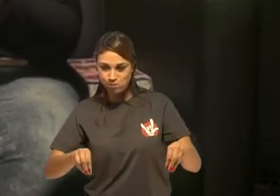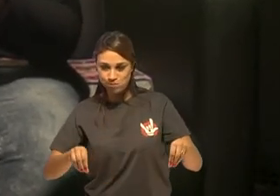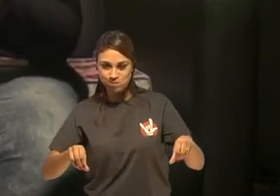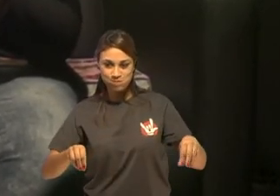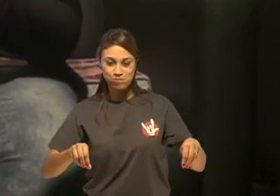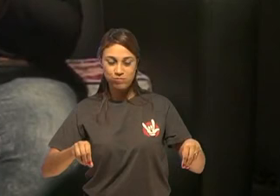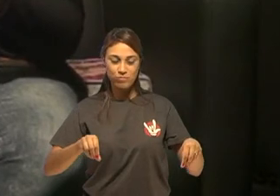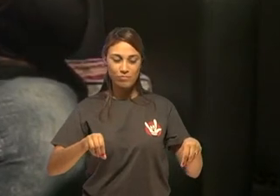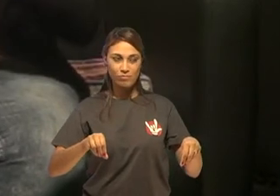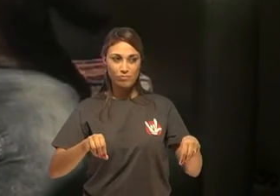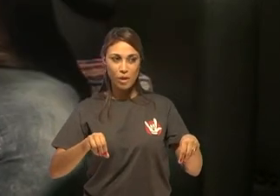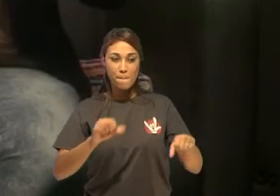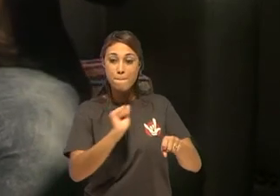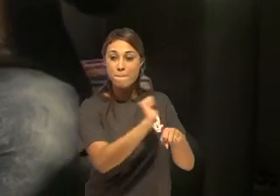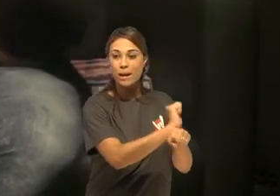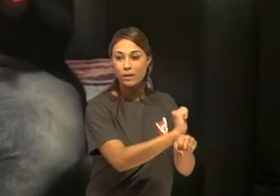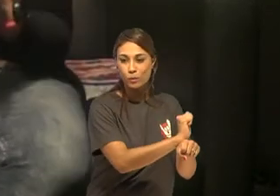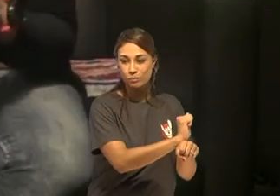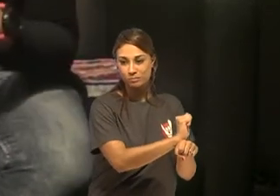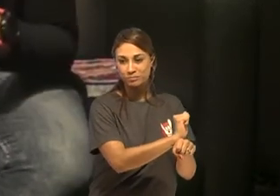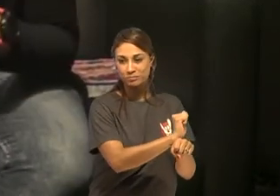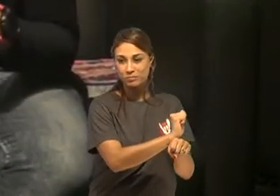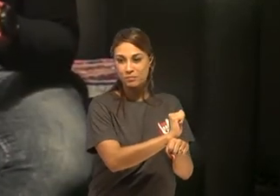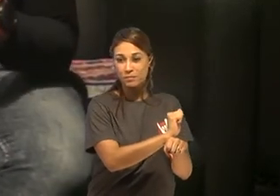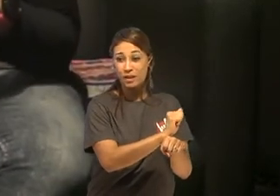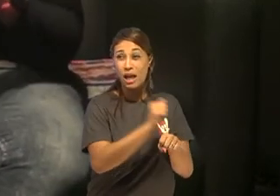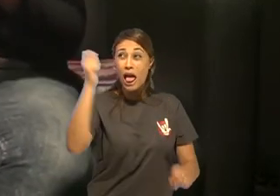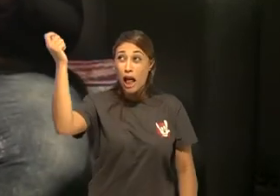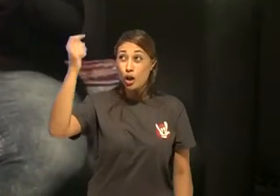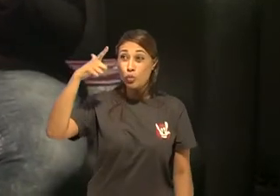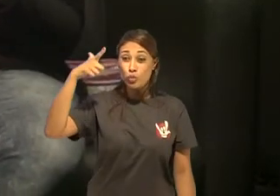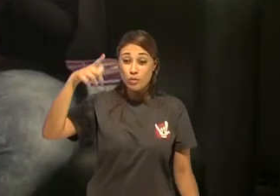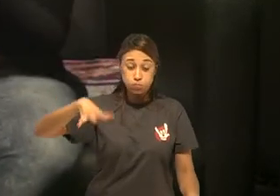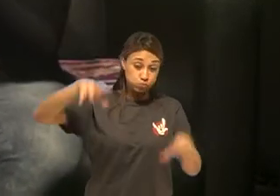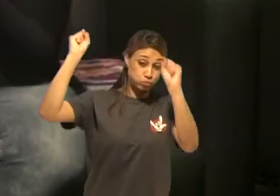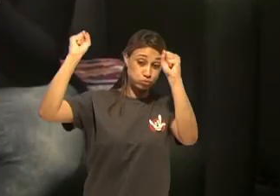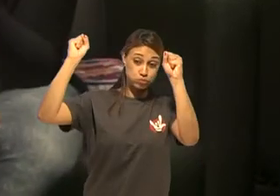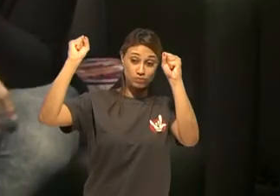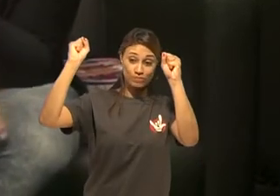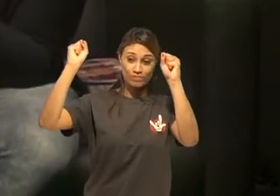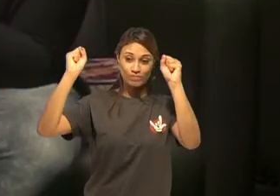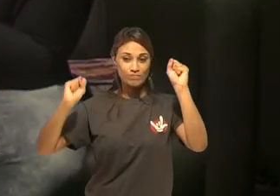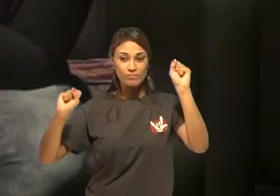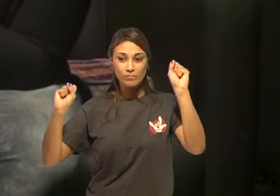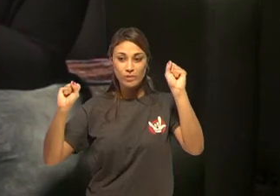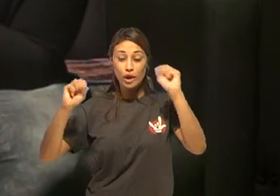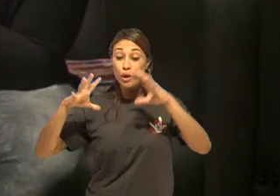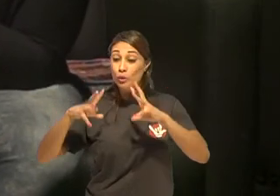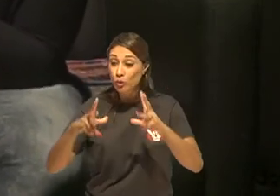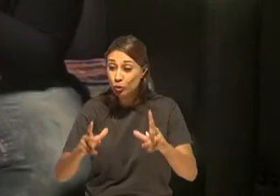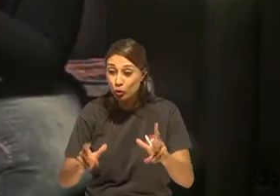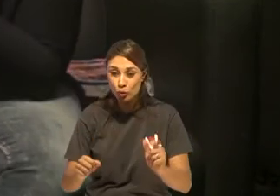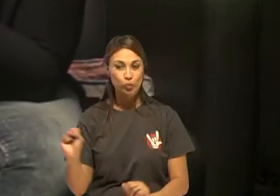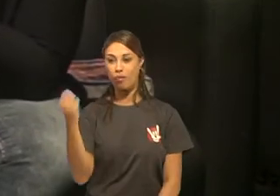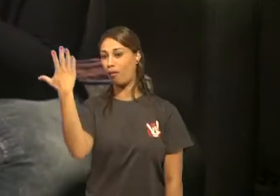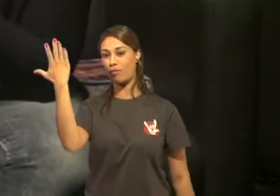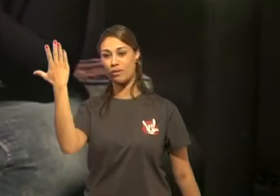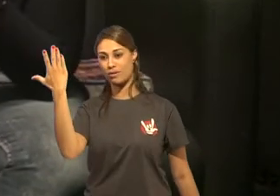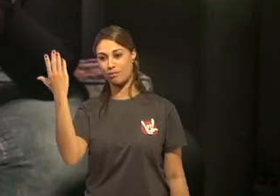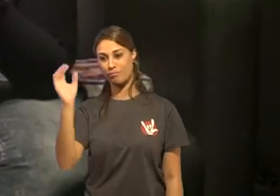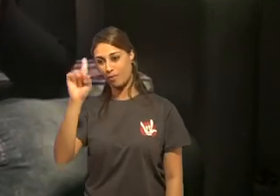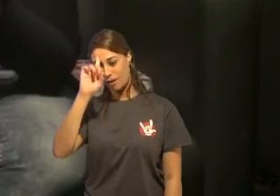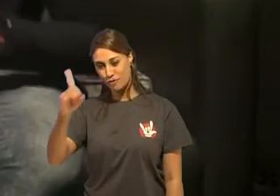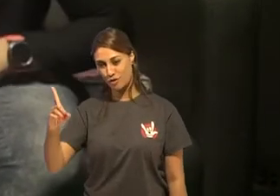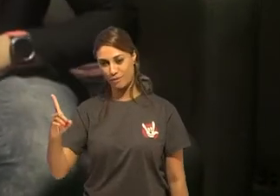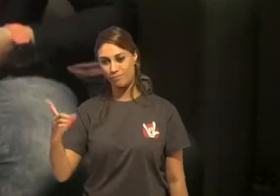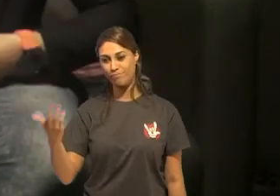lama. A energia acabou. Gente, o diabo estava furioso com a gente naquele acampamento. Eu não sei o que estava rolando,